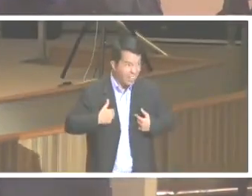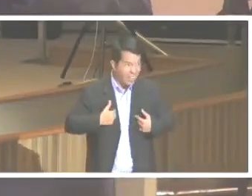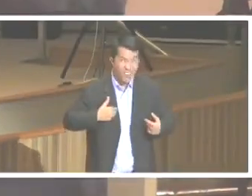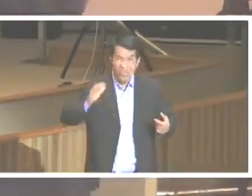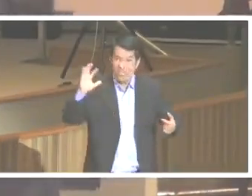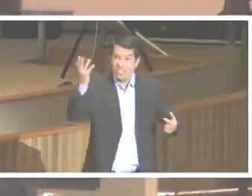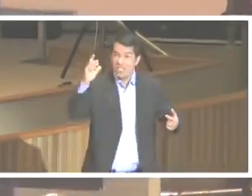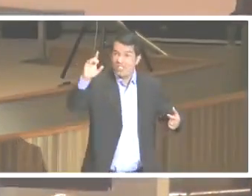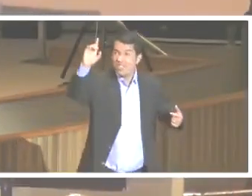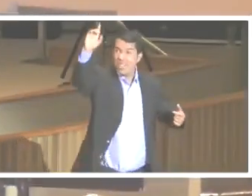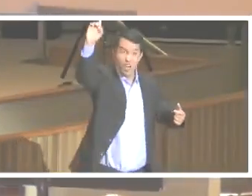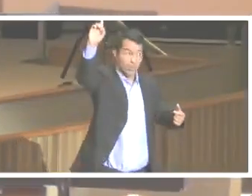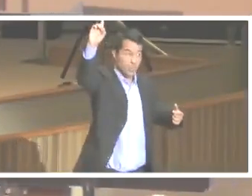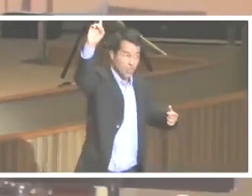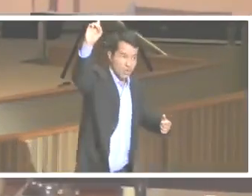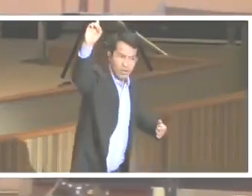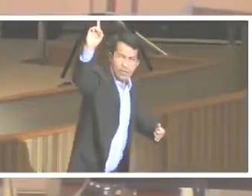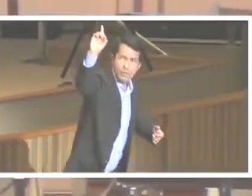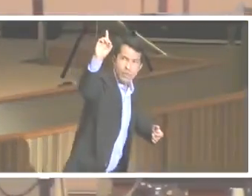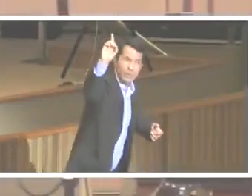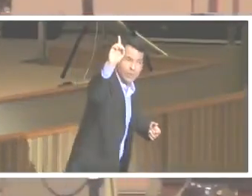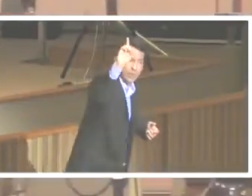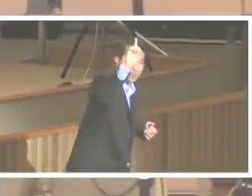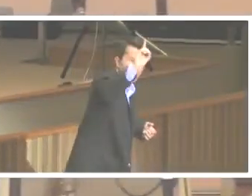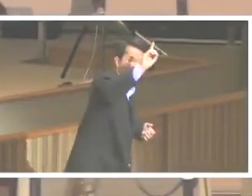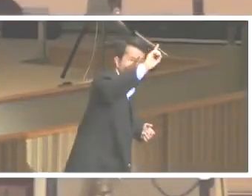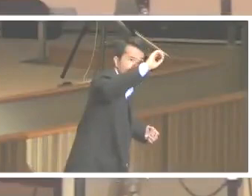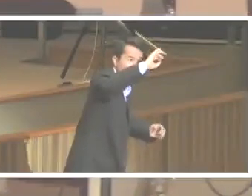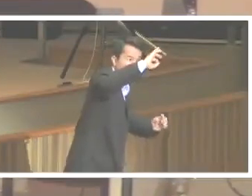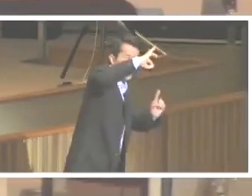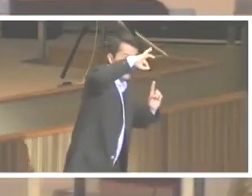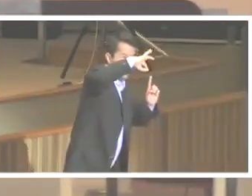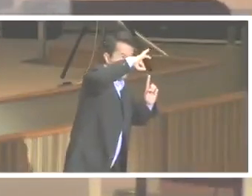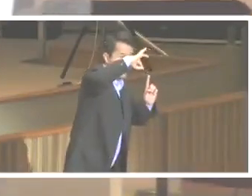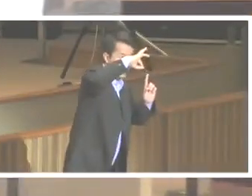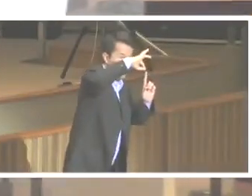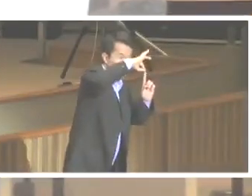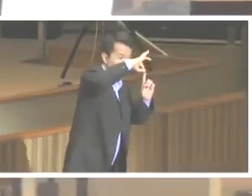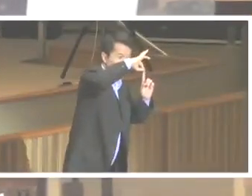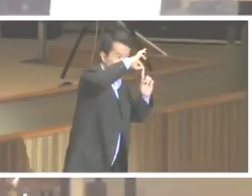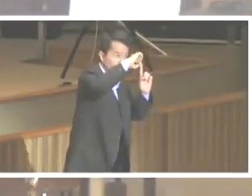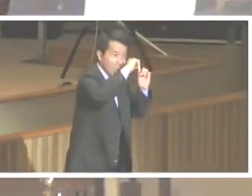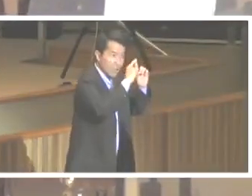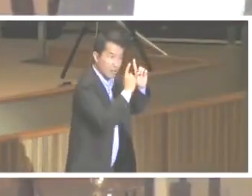porque eu sirvo a um deus todo-poderoso